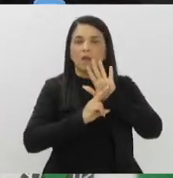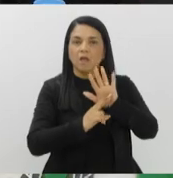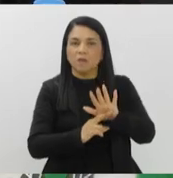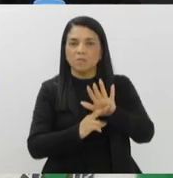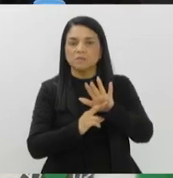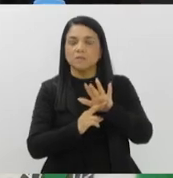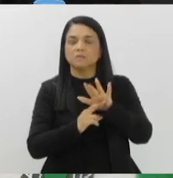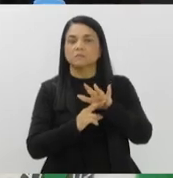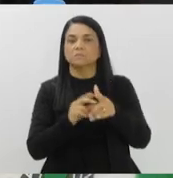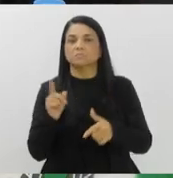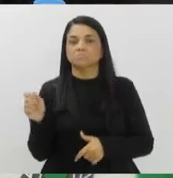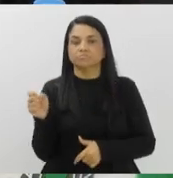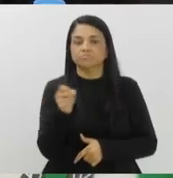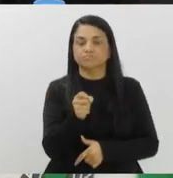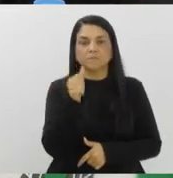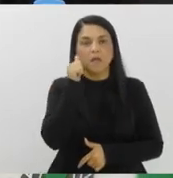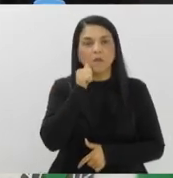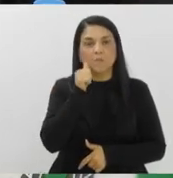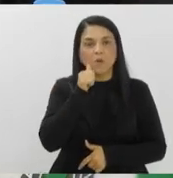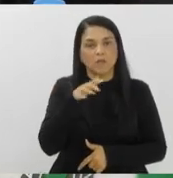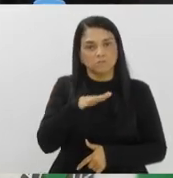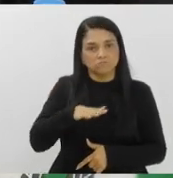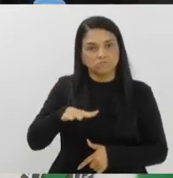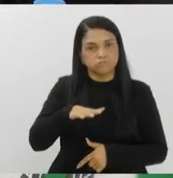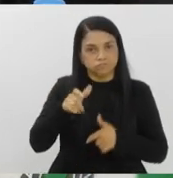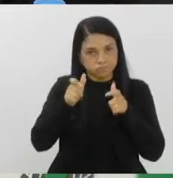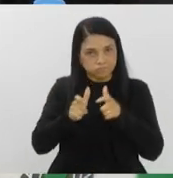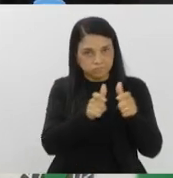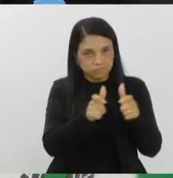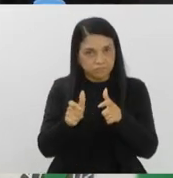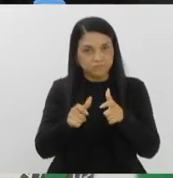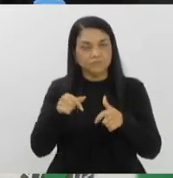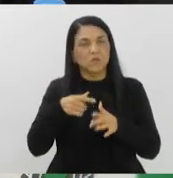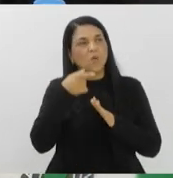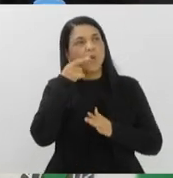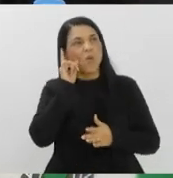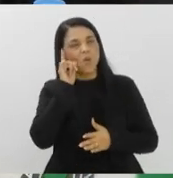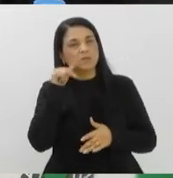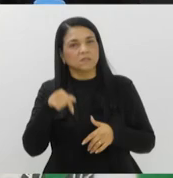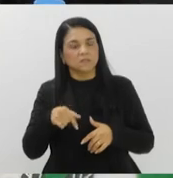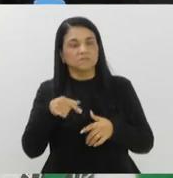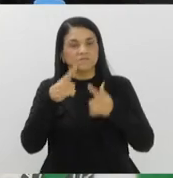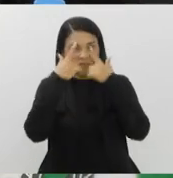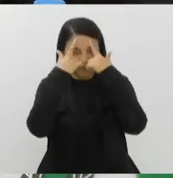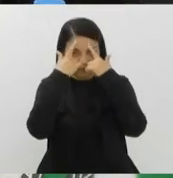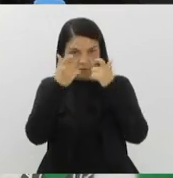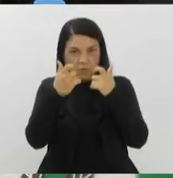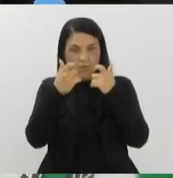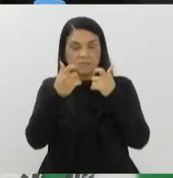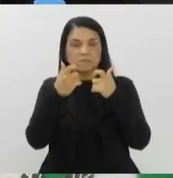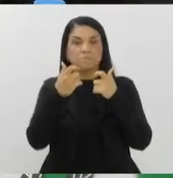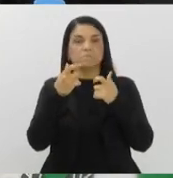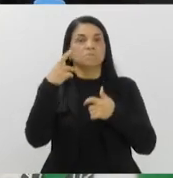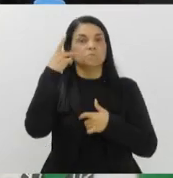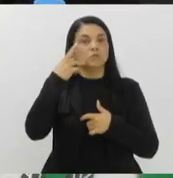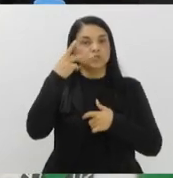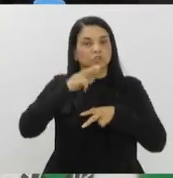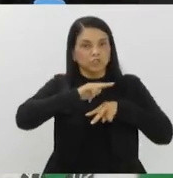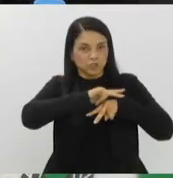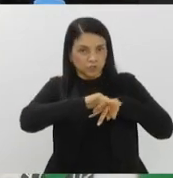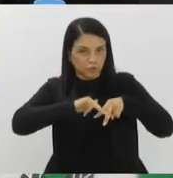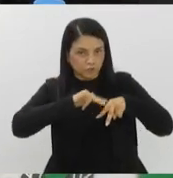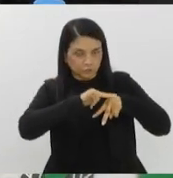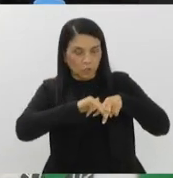desses espaços. Ontem aqui, deputada Marina, a gente falava de violência política de gênero, né, que Vossa